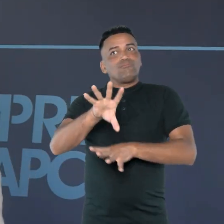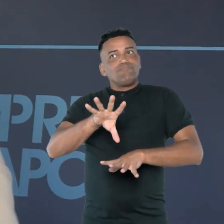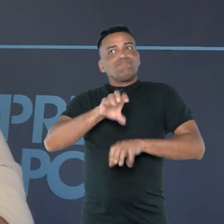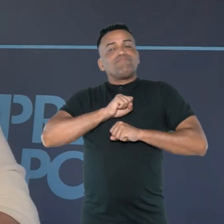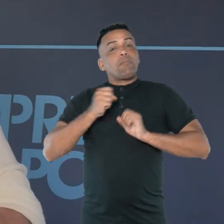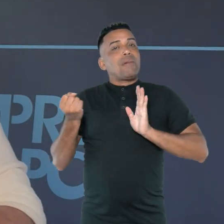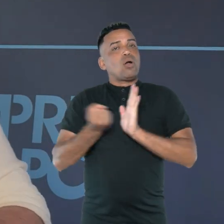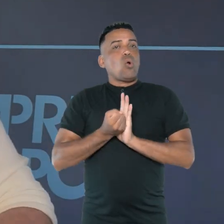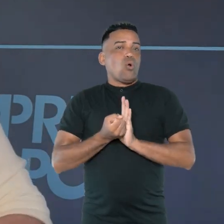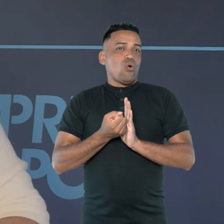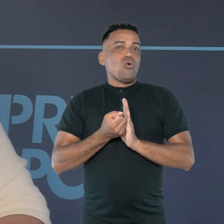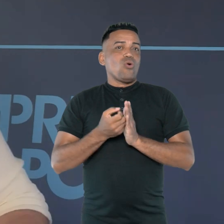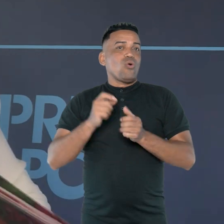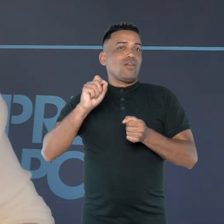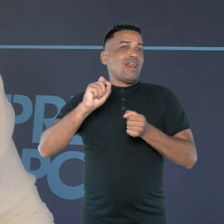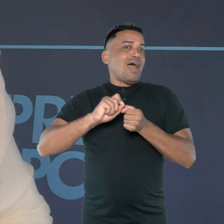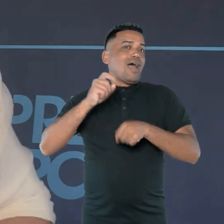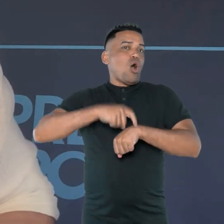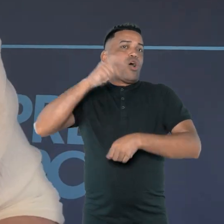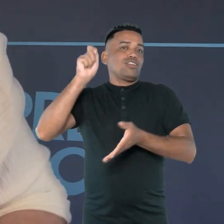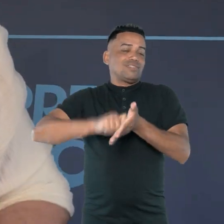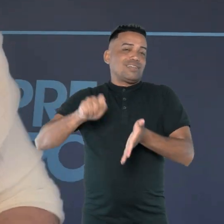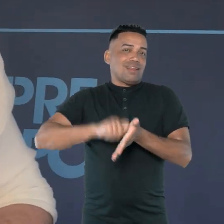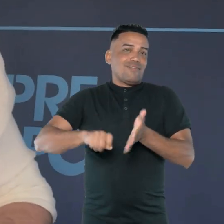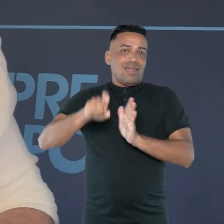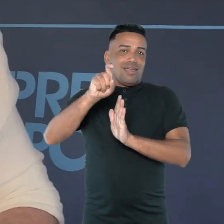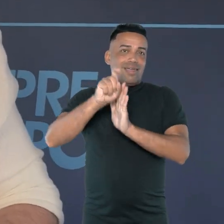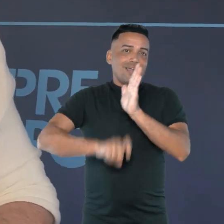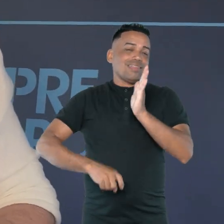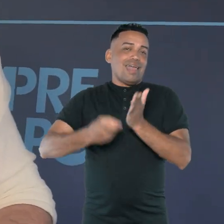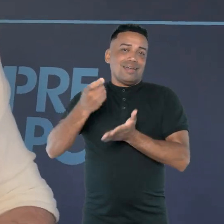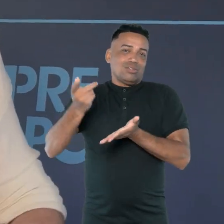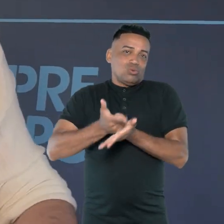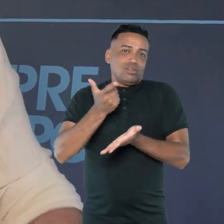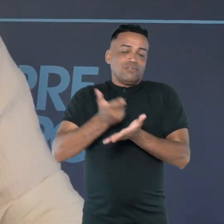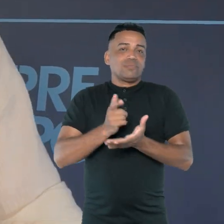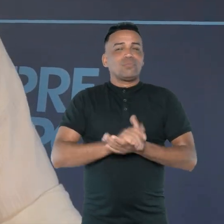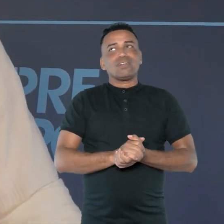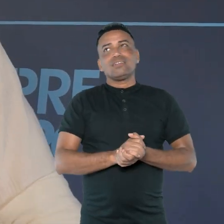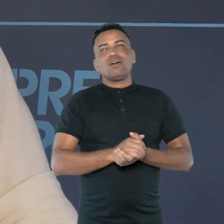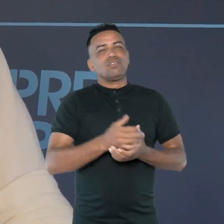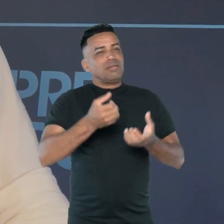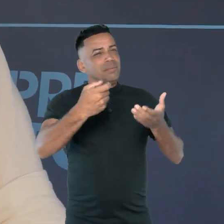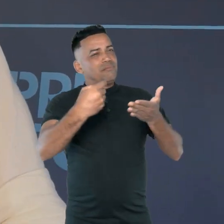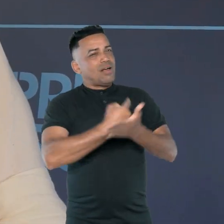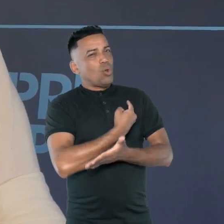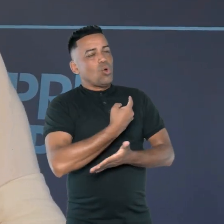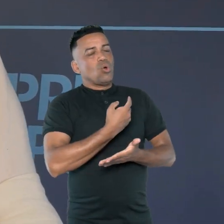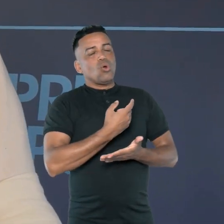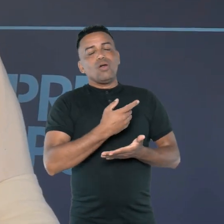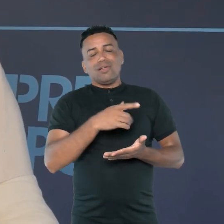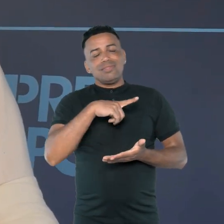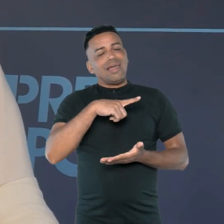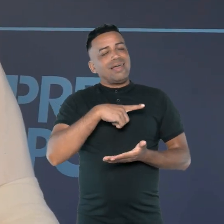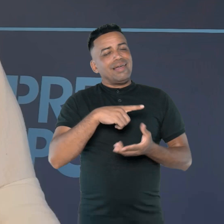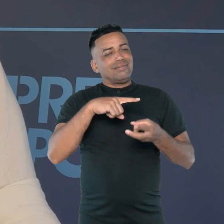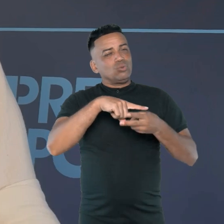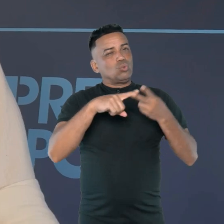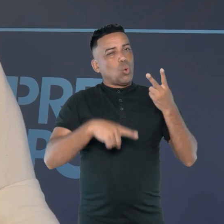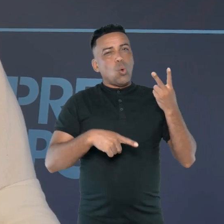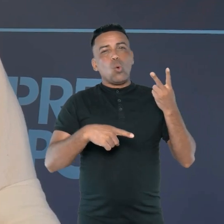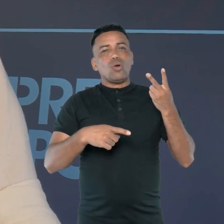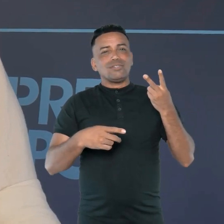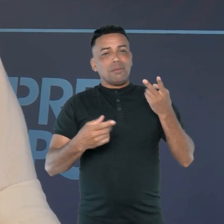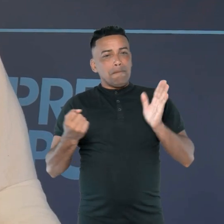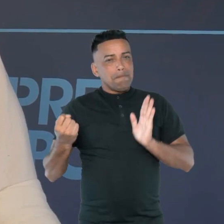Então, quando você me fez a pergunta sobre o que é ser barranqueiro, eu tenho 2 grandes feridas identitárias que estão